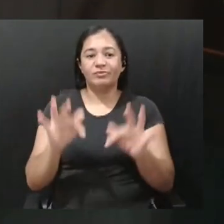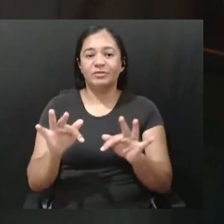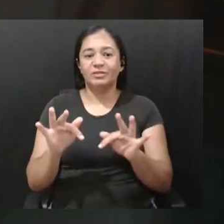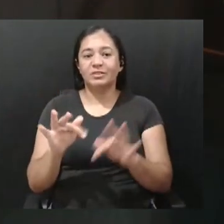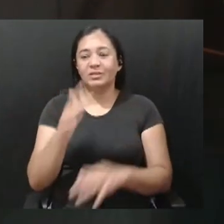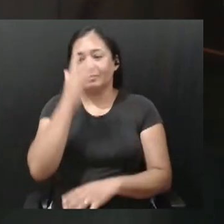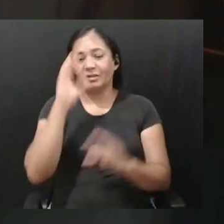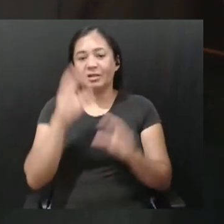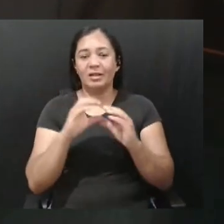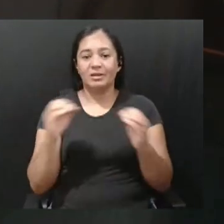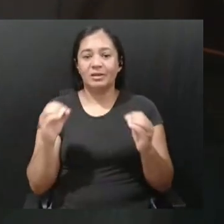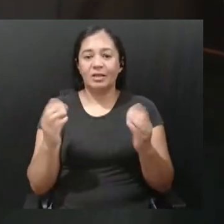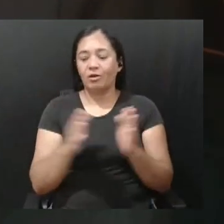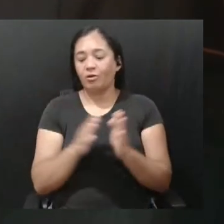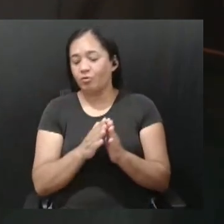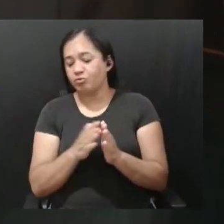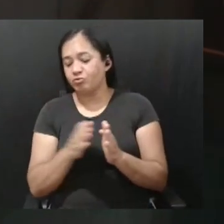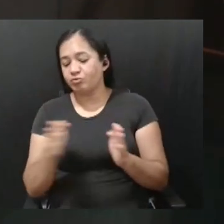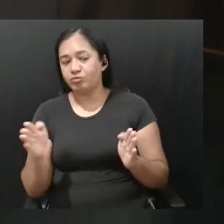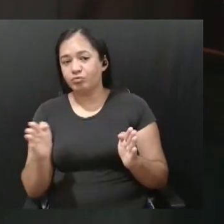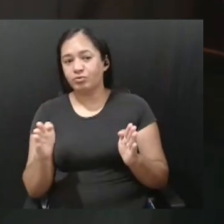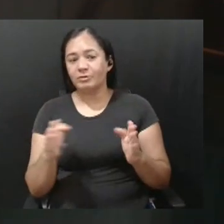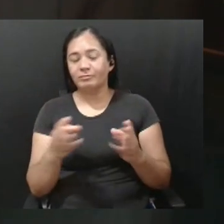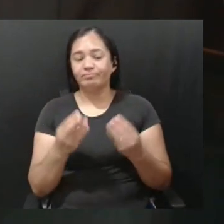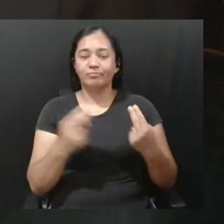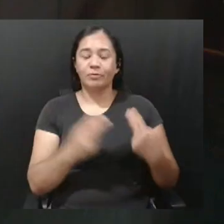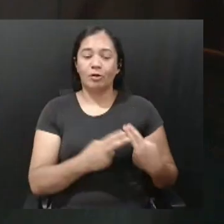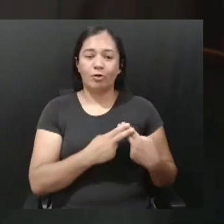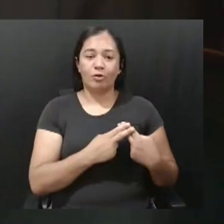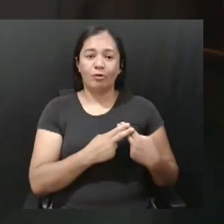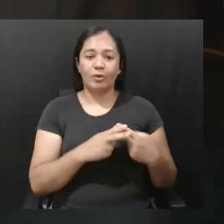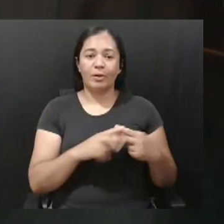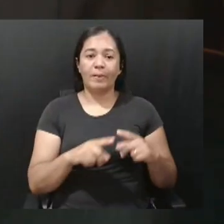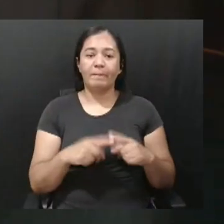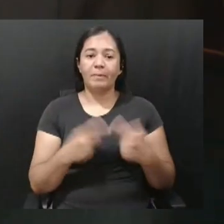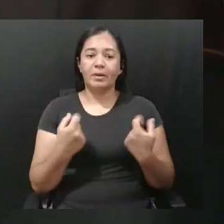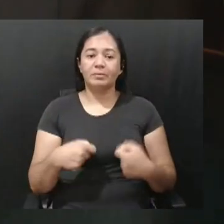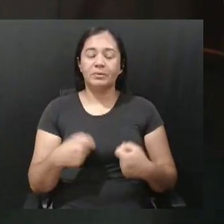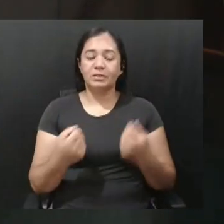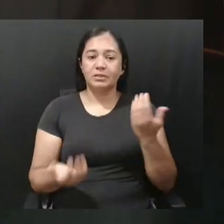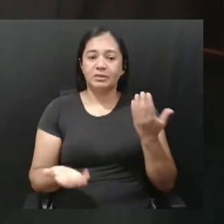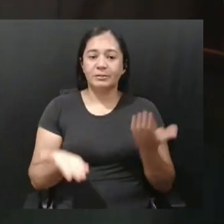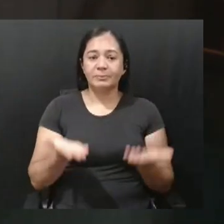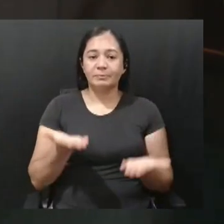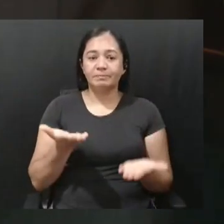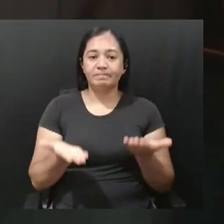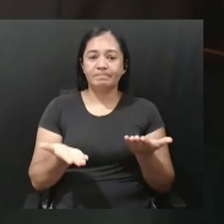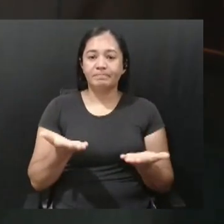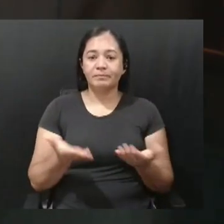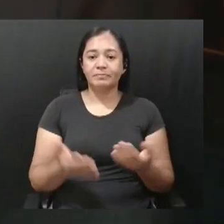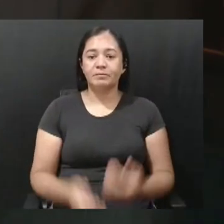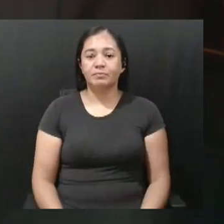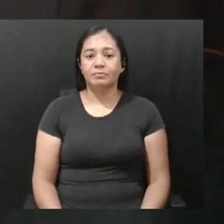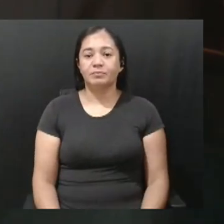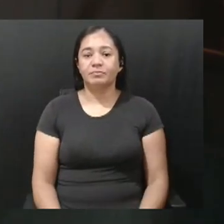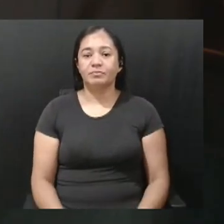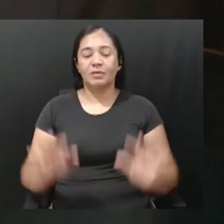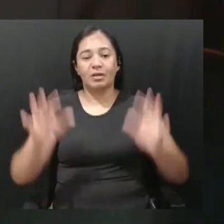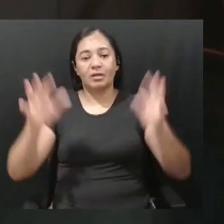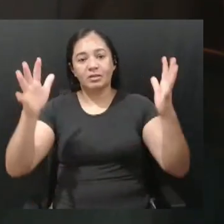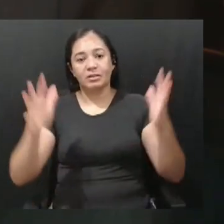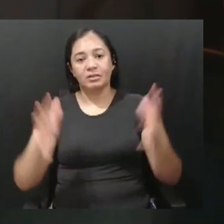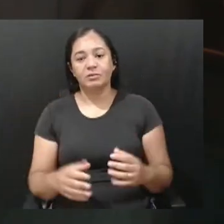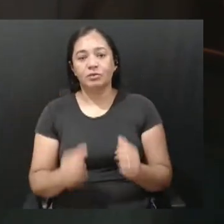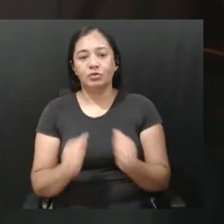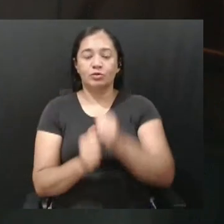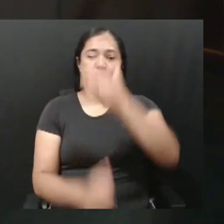período sensível, mas ela precisa equilibrar, aliás, a celebração, né, com as pessoas da família e